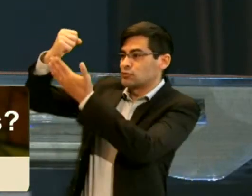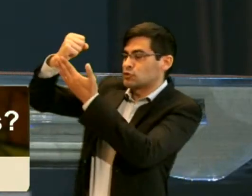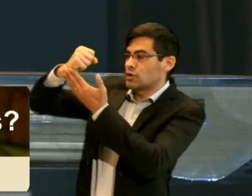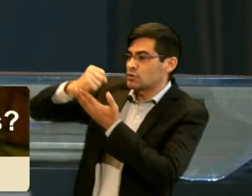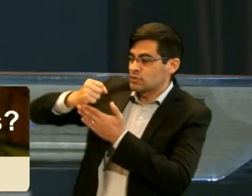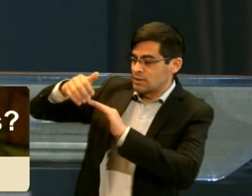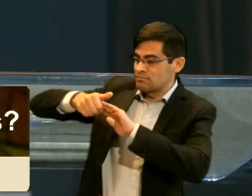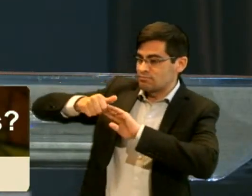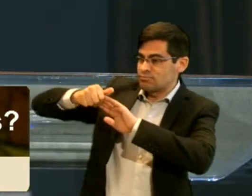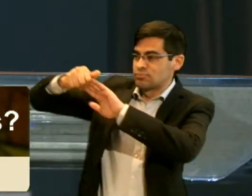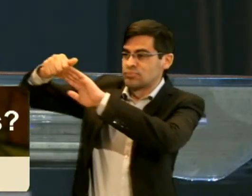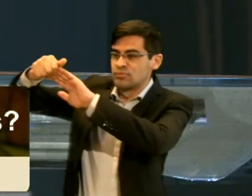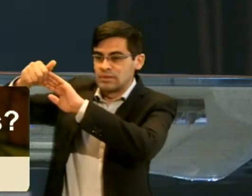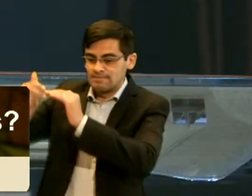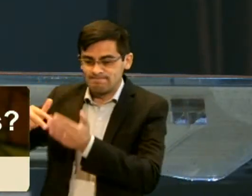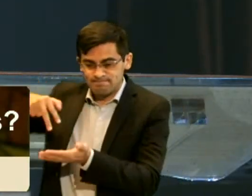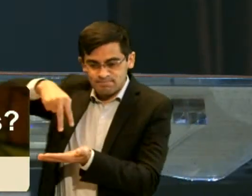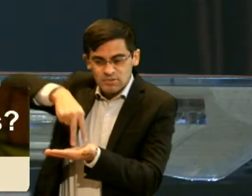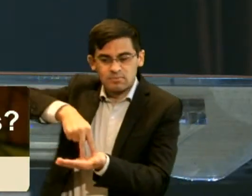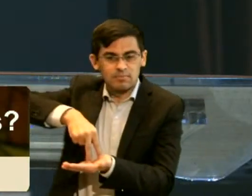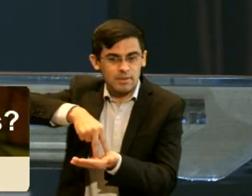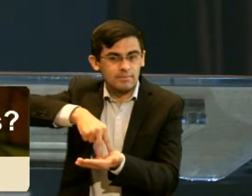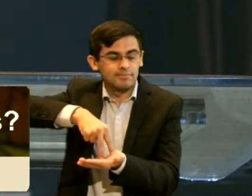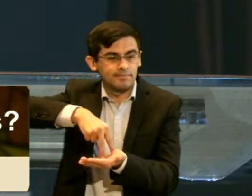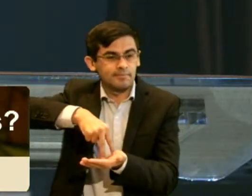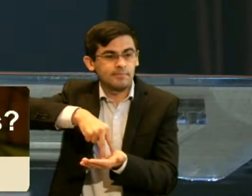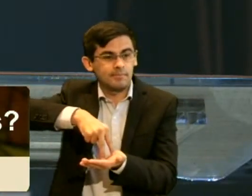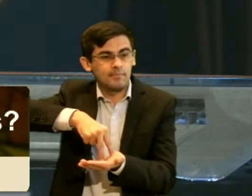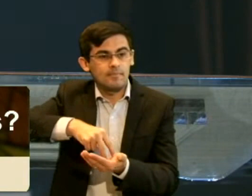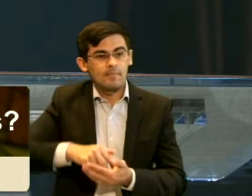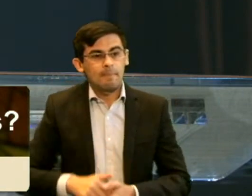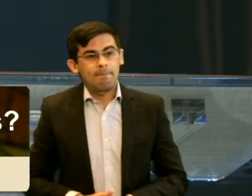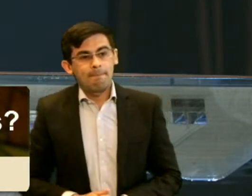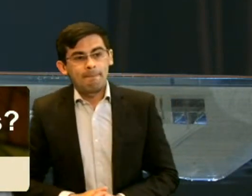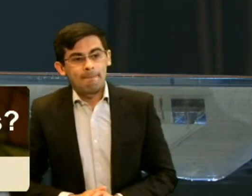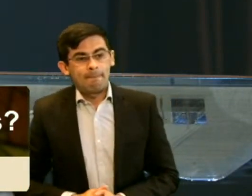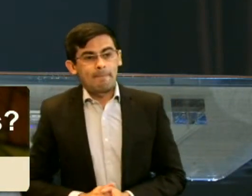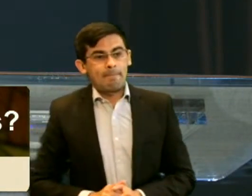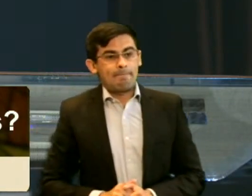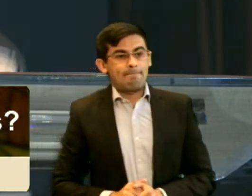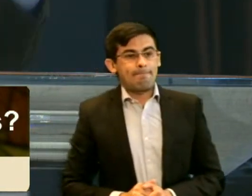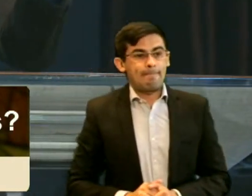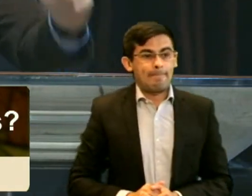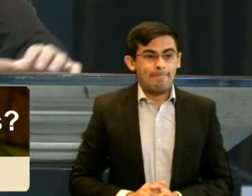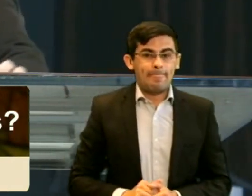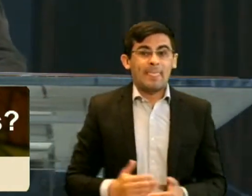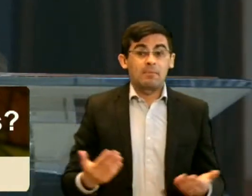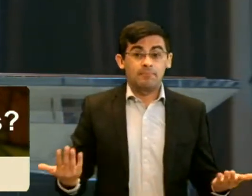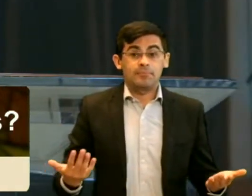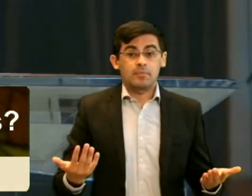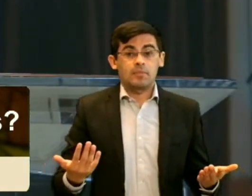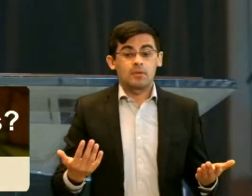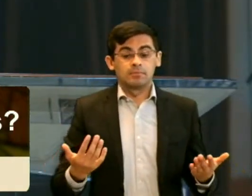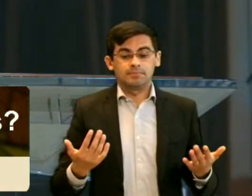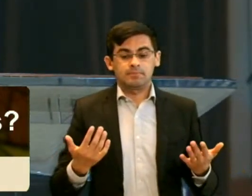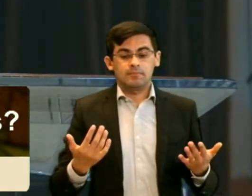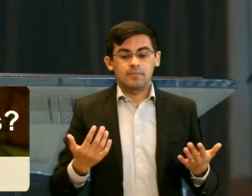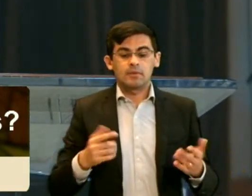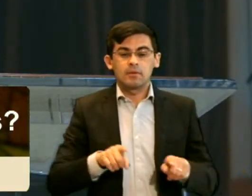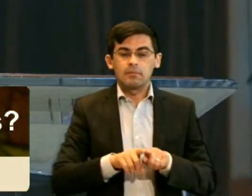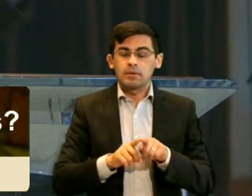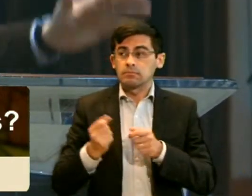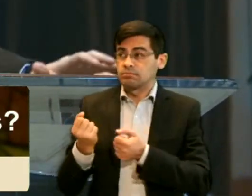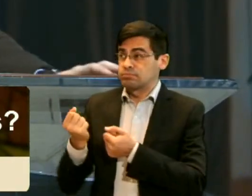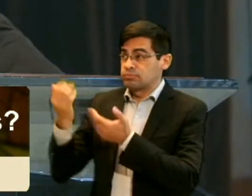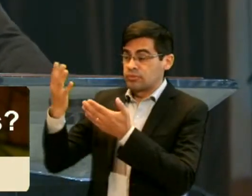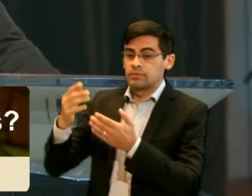mãos e nos põe de pé. A última entrega aqui, e